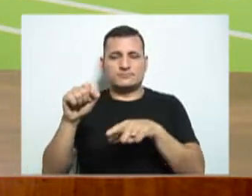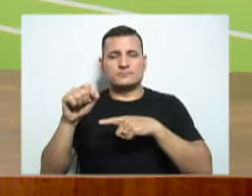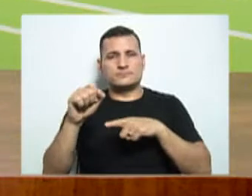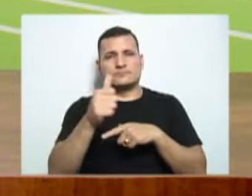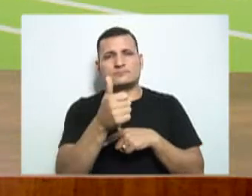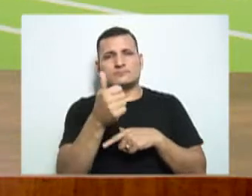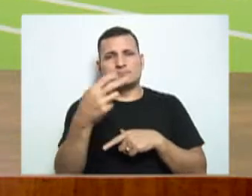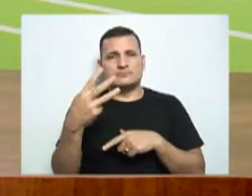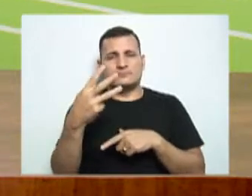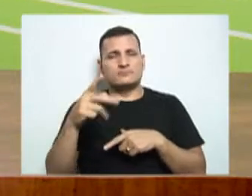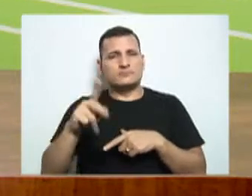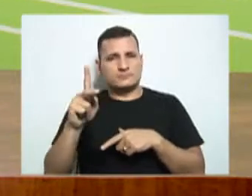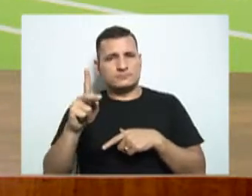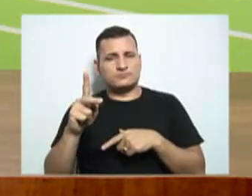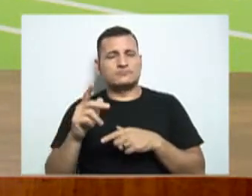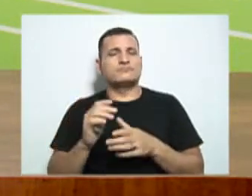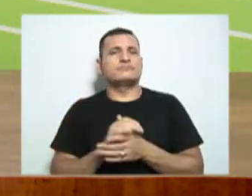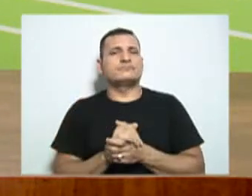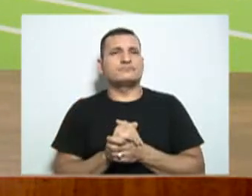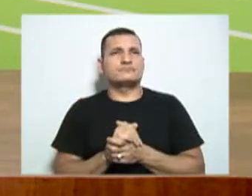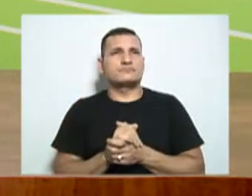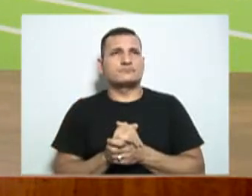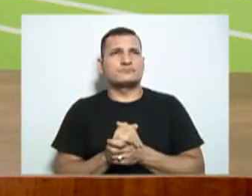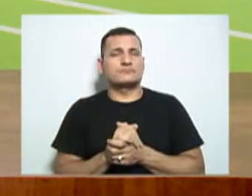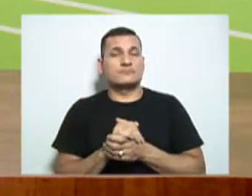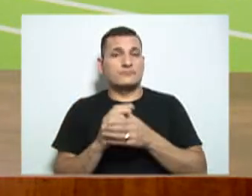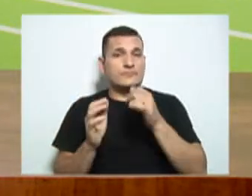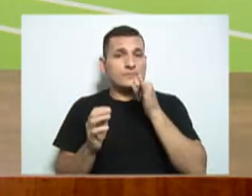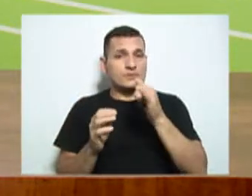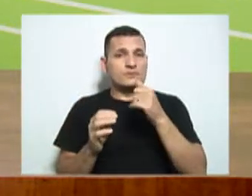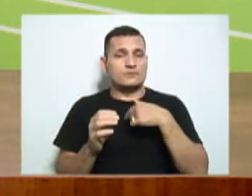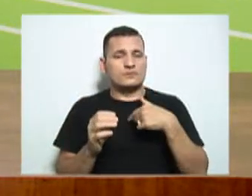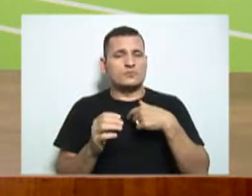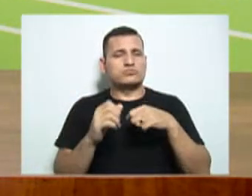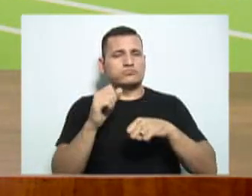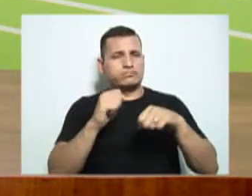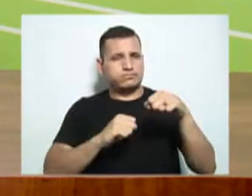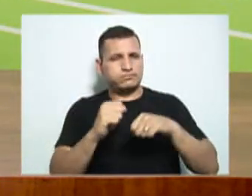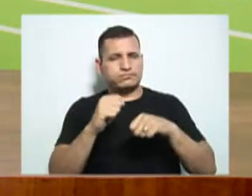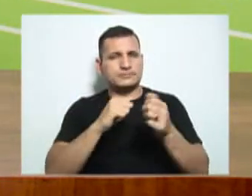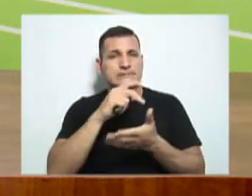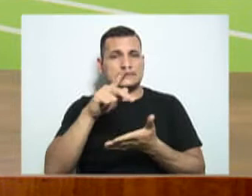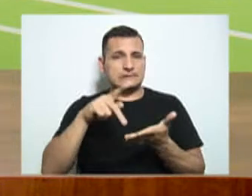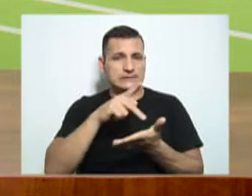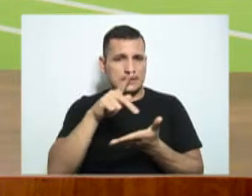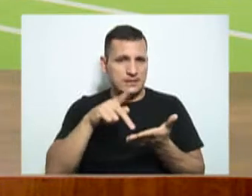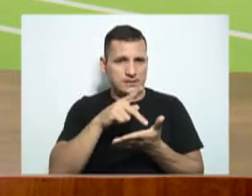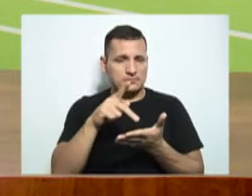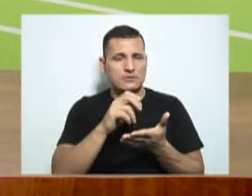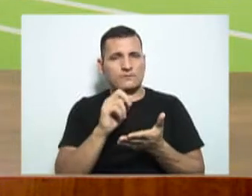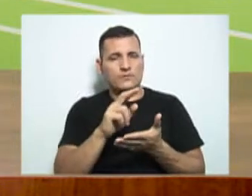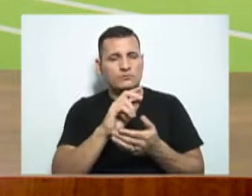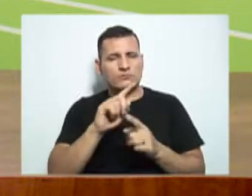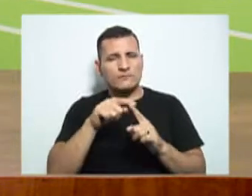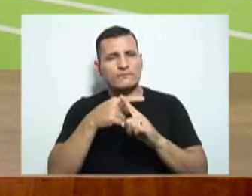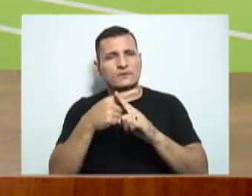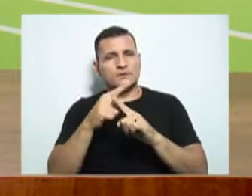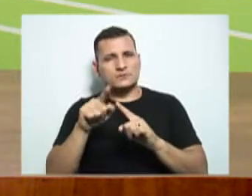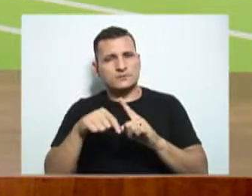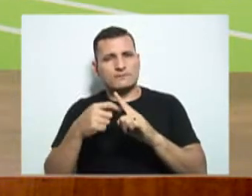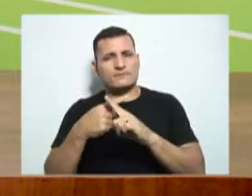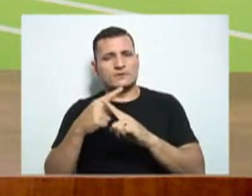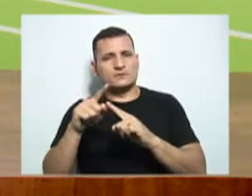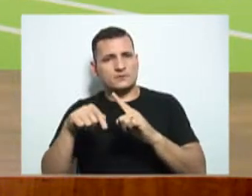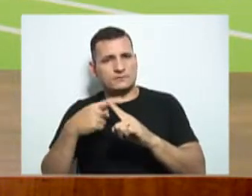gastar meio quilo, ok? Se eu produzir 10, aí eu vou fazendo a multiplicação. Então, isso é um exemplo